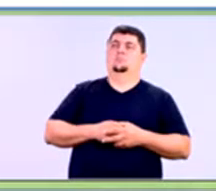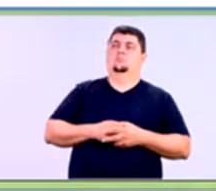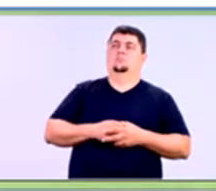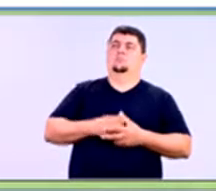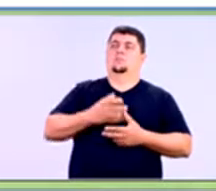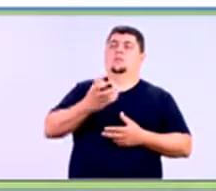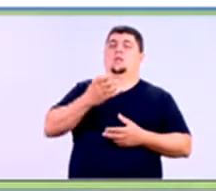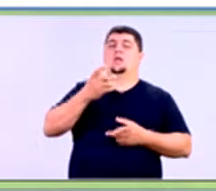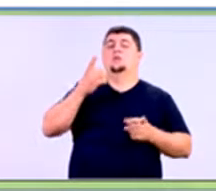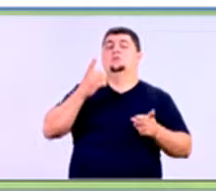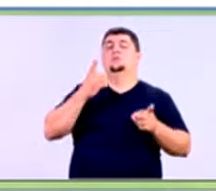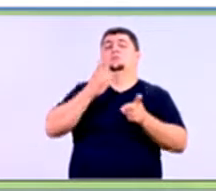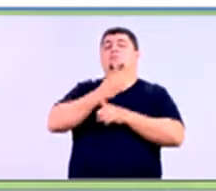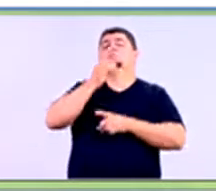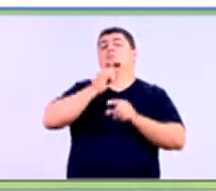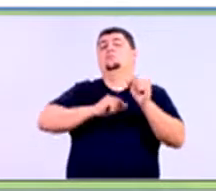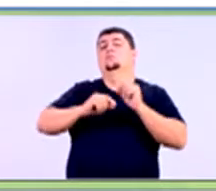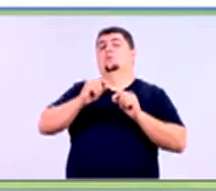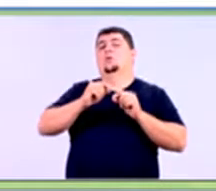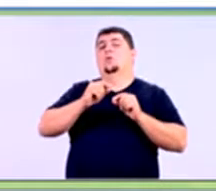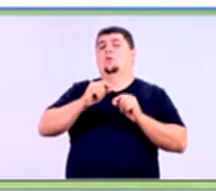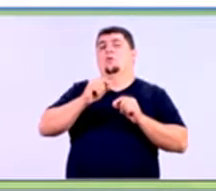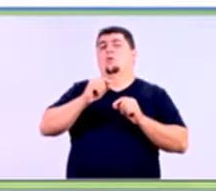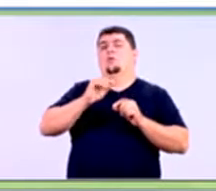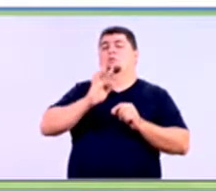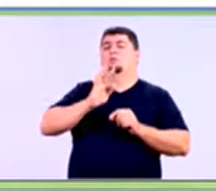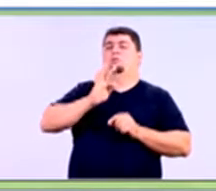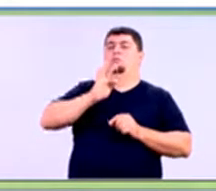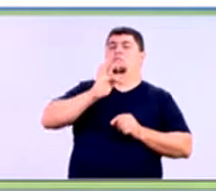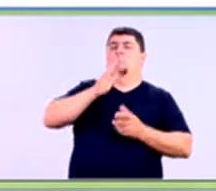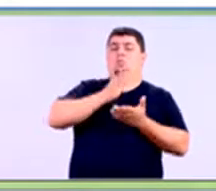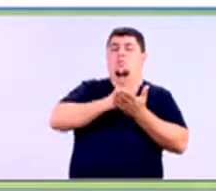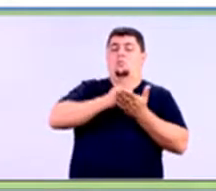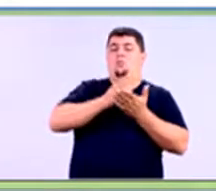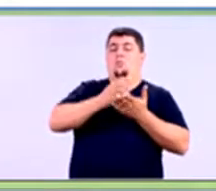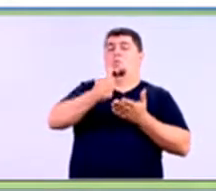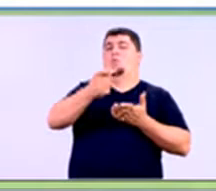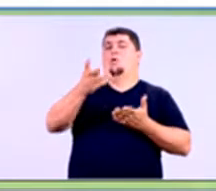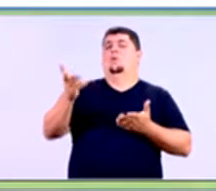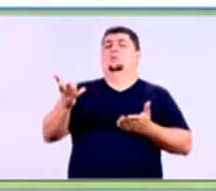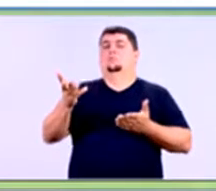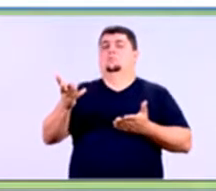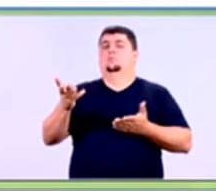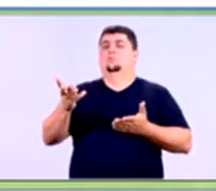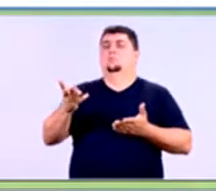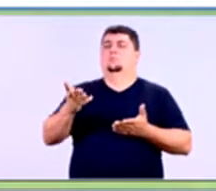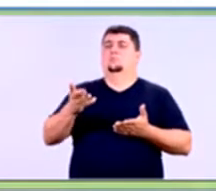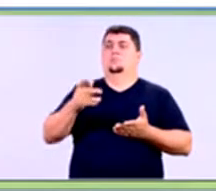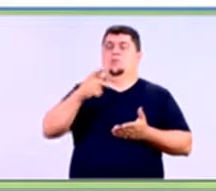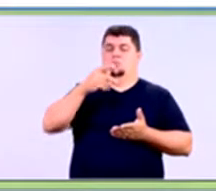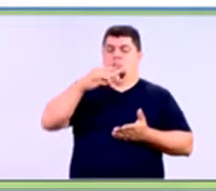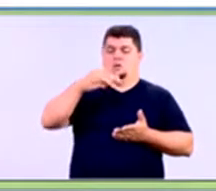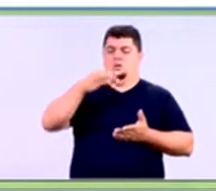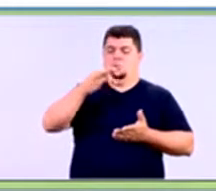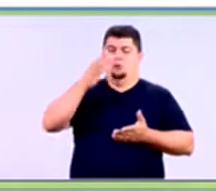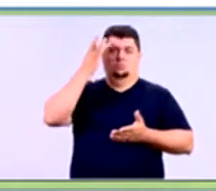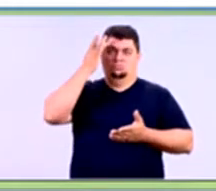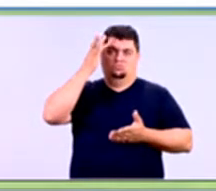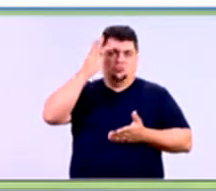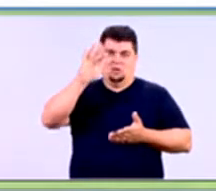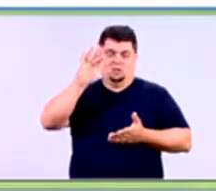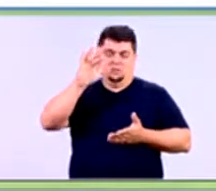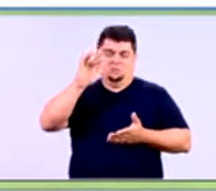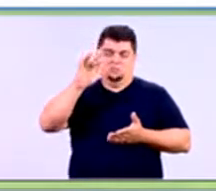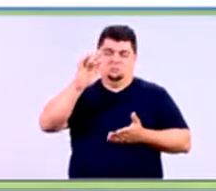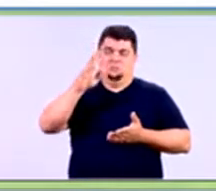quero descobrir qual o valor da prestação. Então, esse PMT vai ficar em branco, vai ficar com uma variável que eu vou